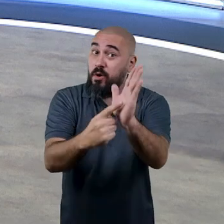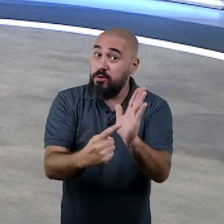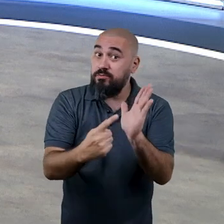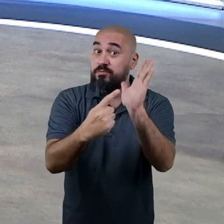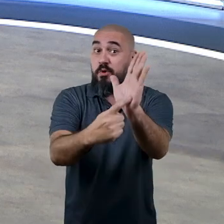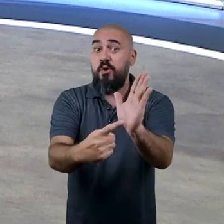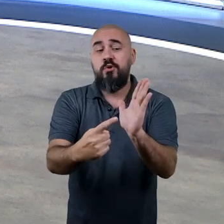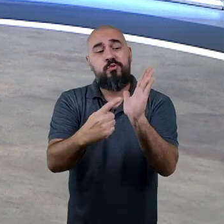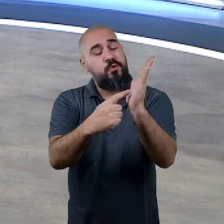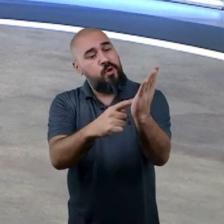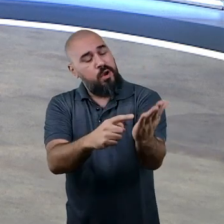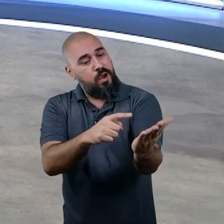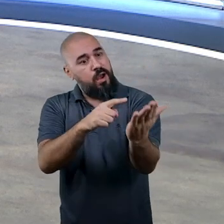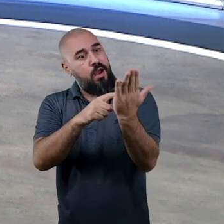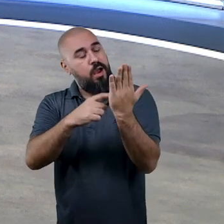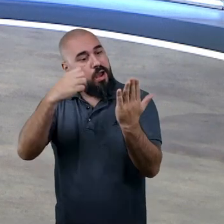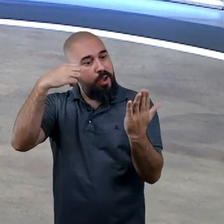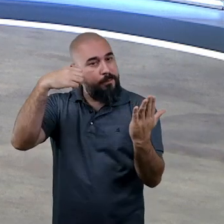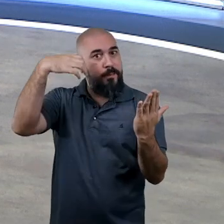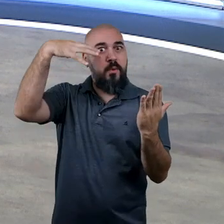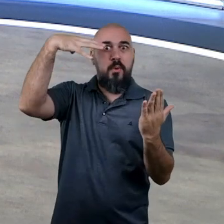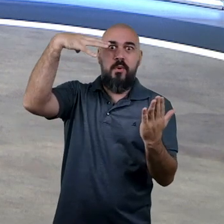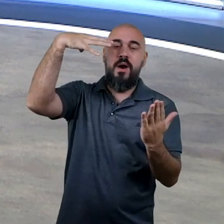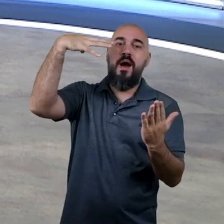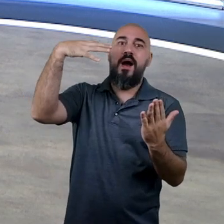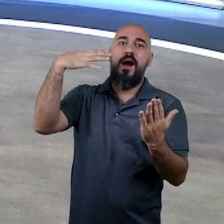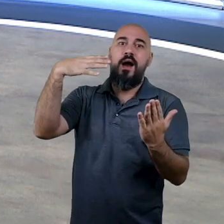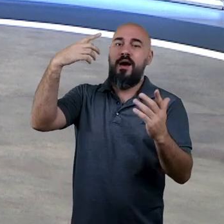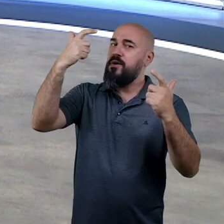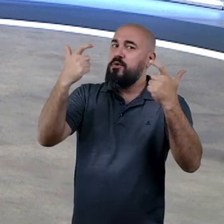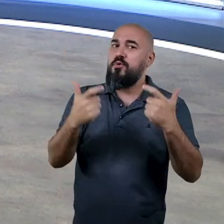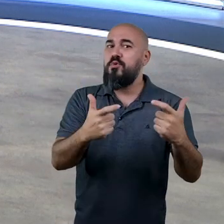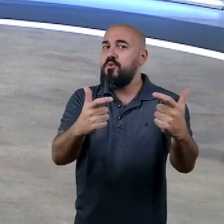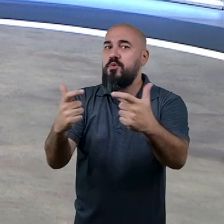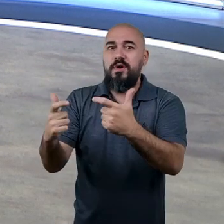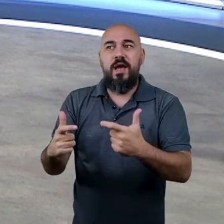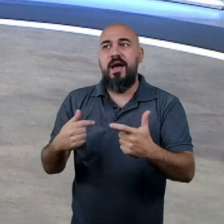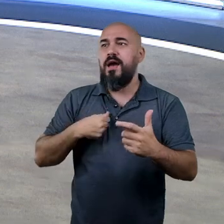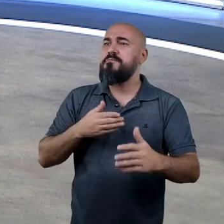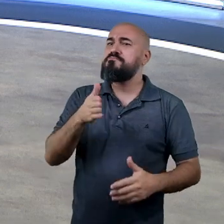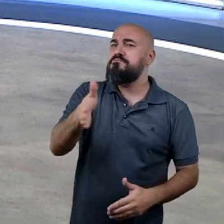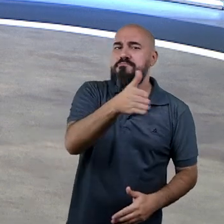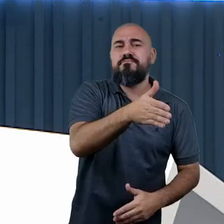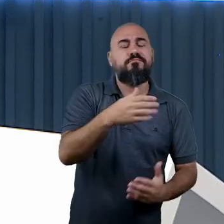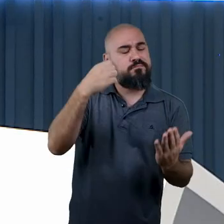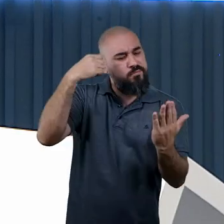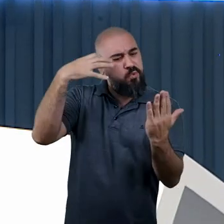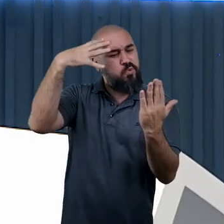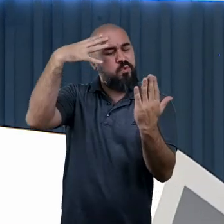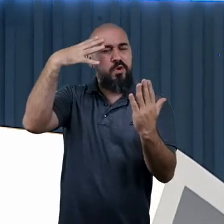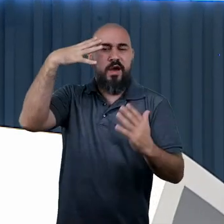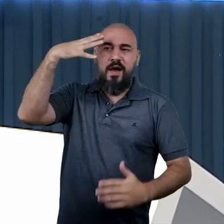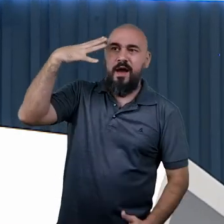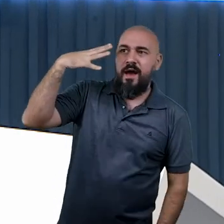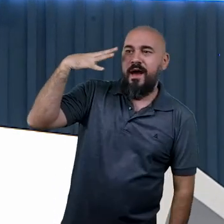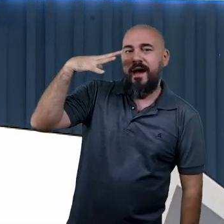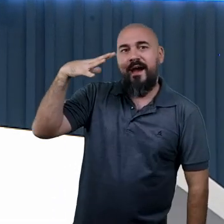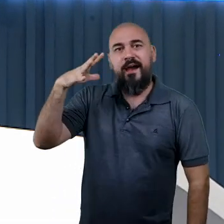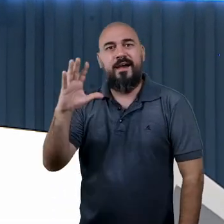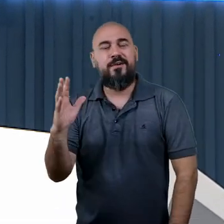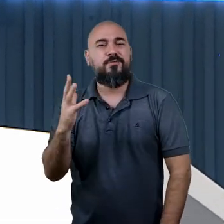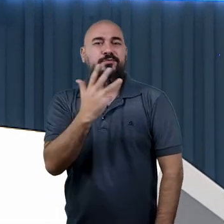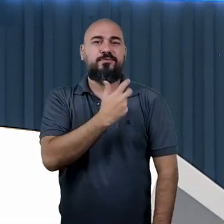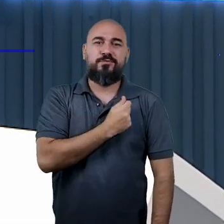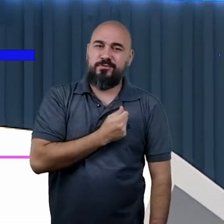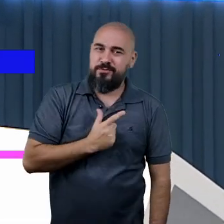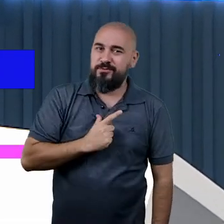luz para o nosso caminho, iluminando por onde devemos caminhar. No programa de hoje, nós